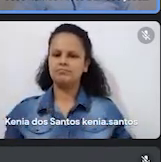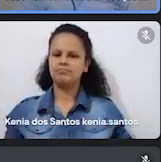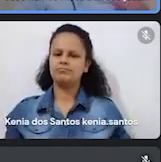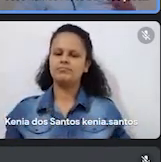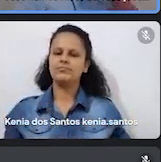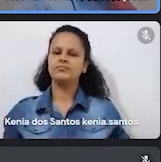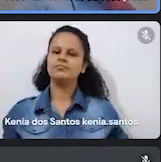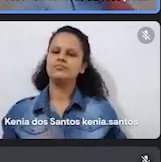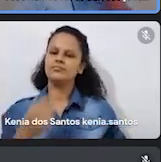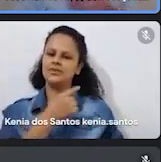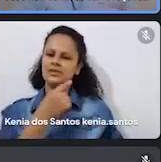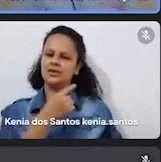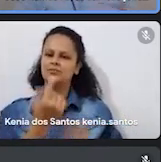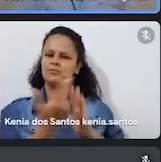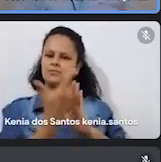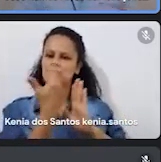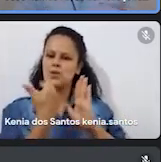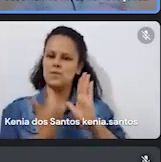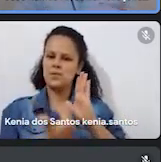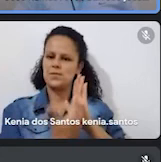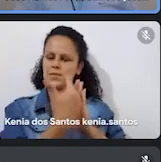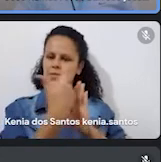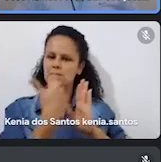eu tenho um condutor.